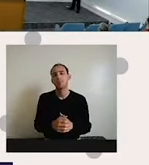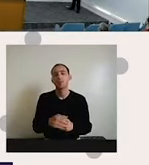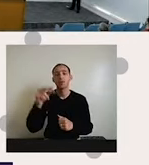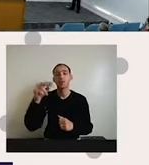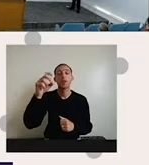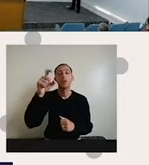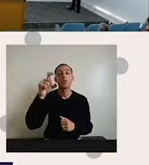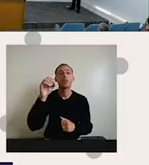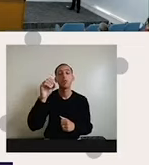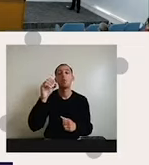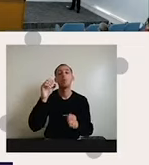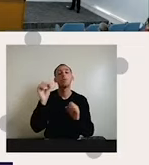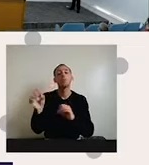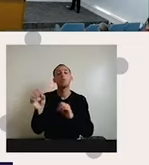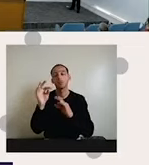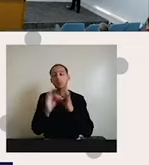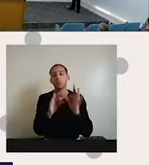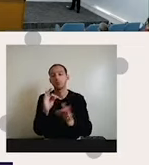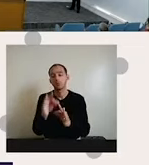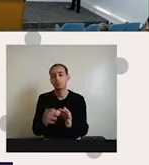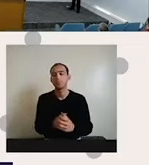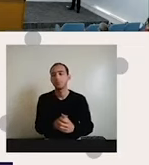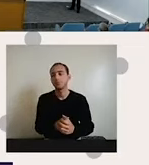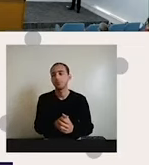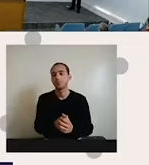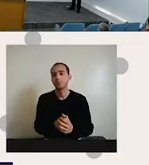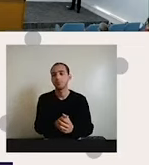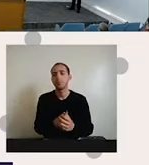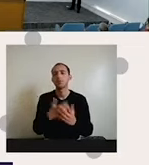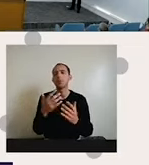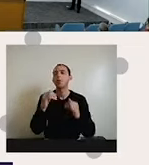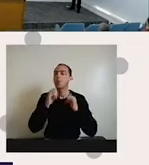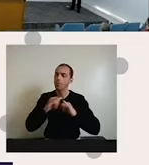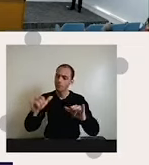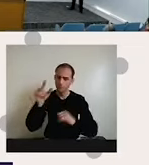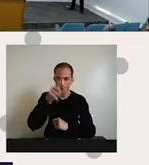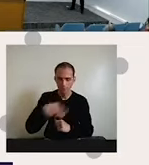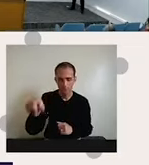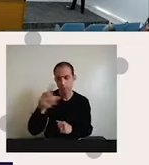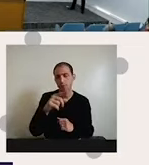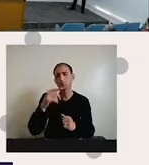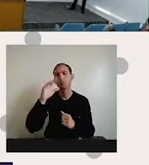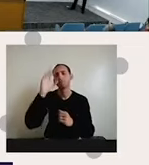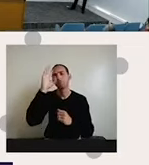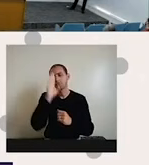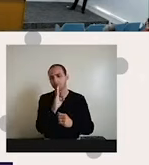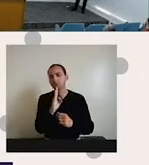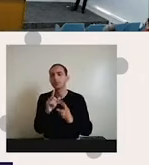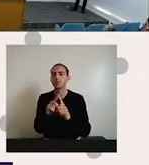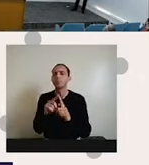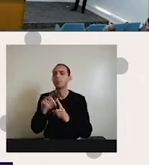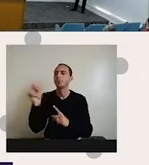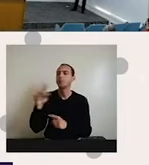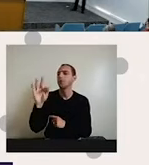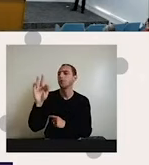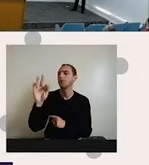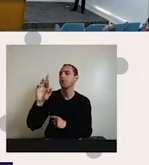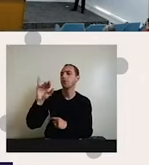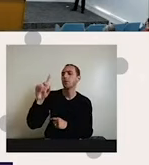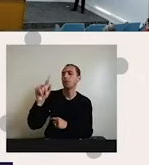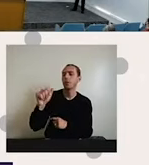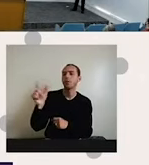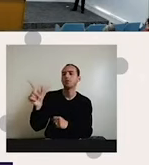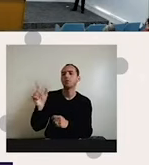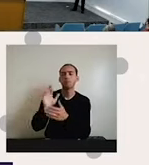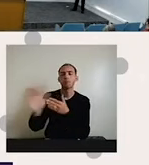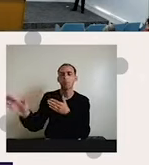finalizar, queria compartilhar com vocês uma publicação minha com a professora Frida, que saiu na Revista Brasileira de Epidemiologia, que a gente pegou dados aí